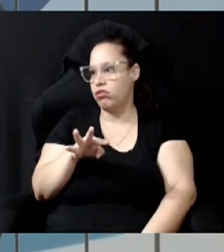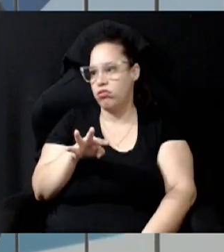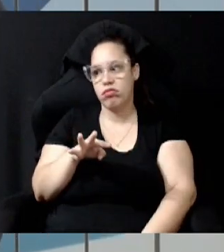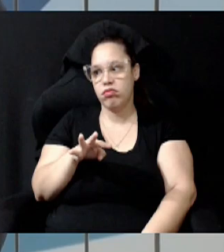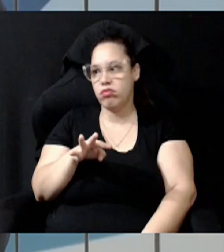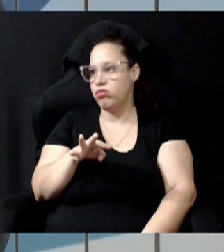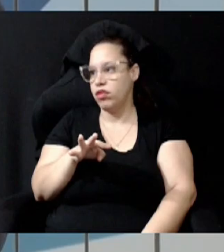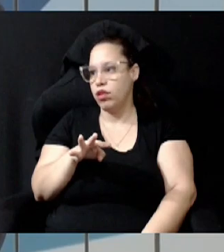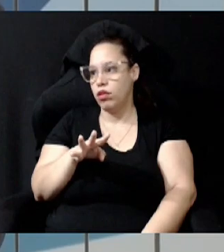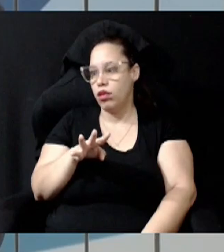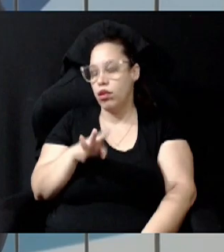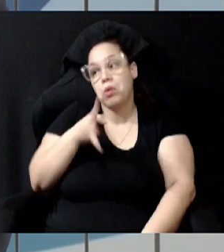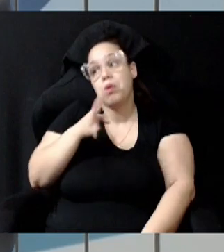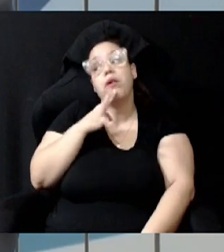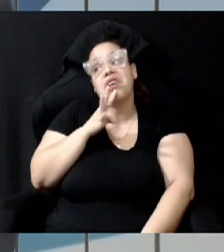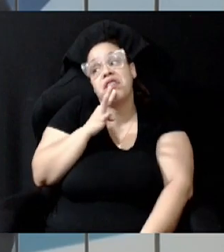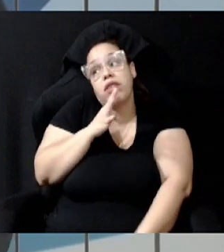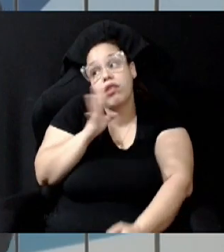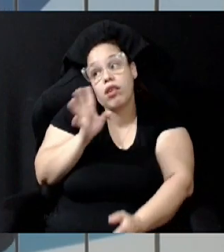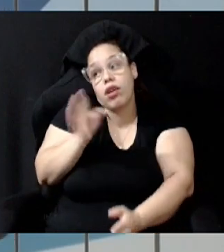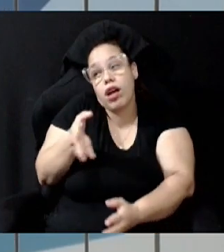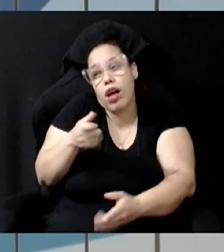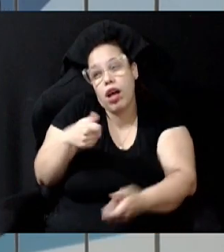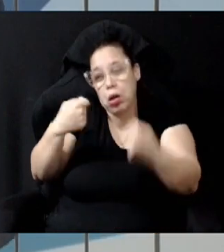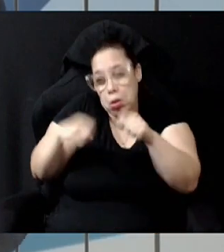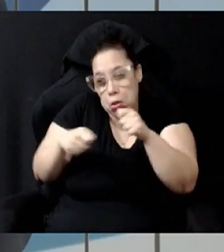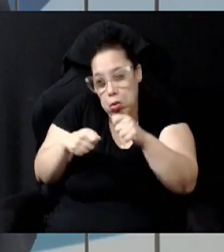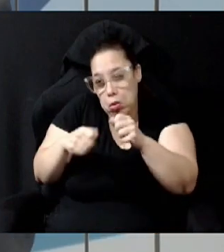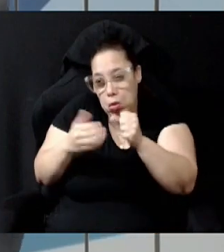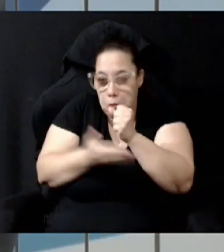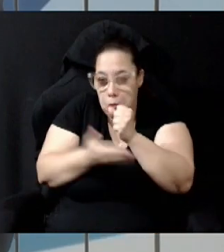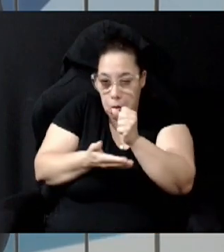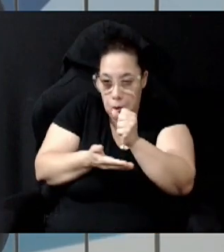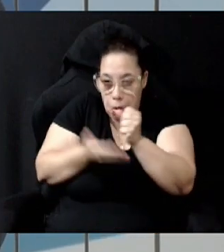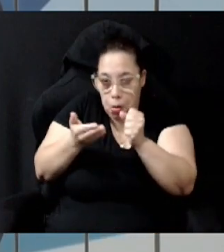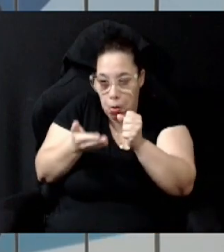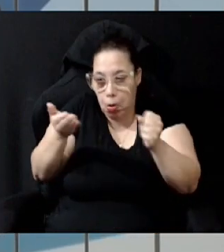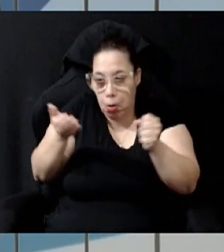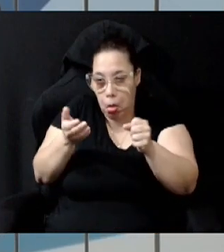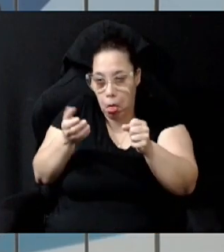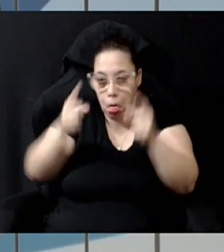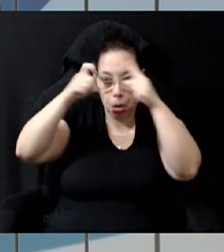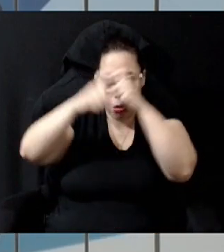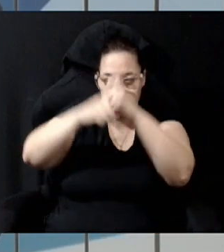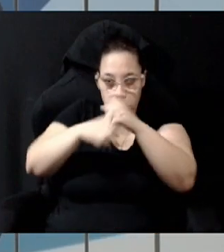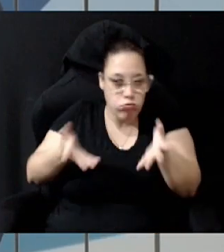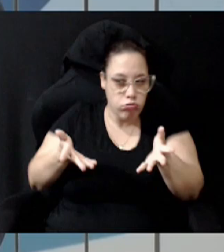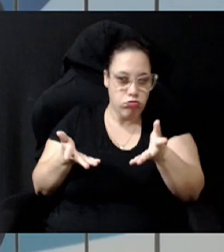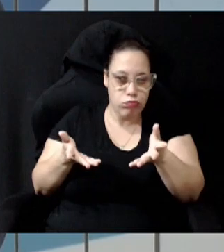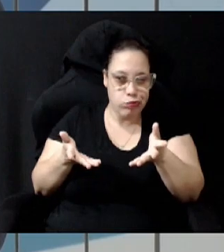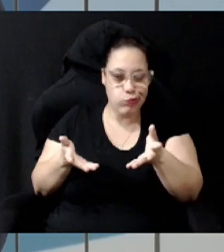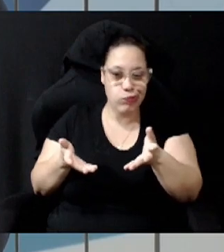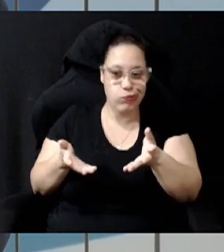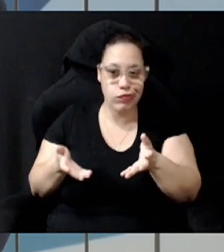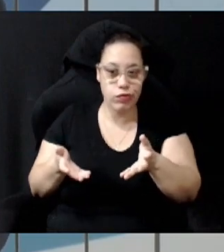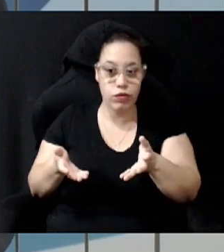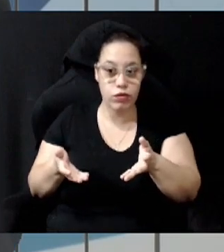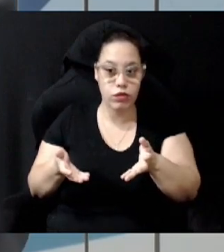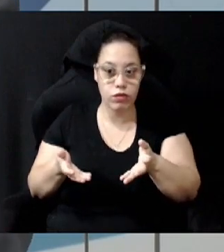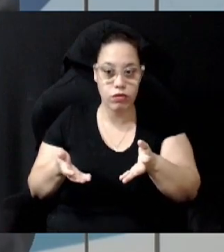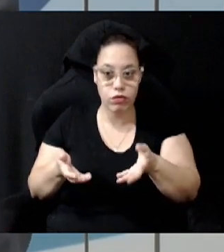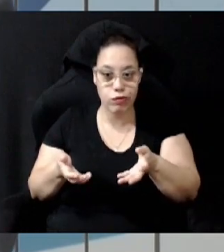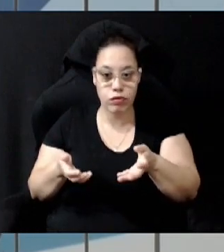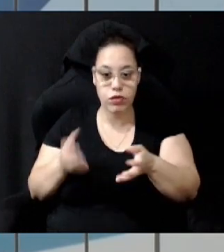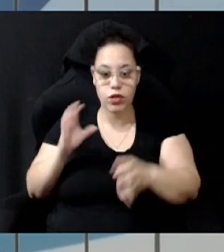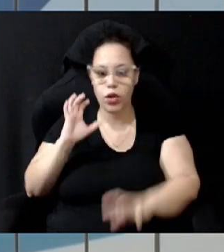a judicialização de baixa intensidade, de alta intensidade. Esse fenômeno acontecia em vários